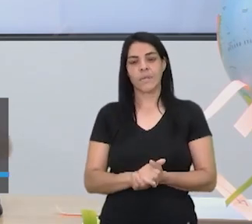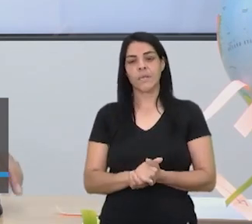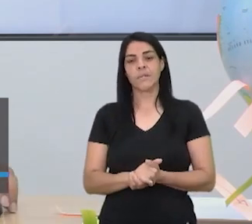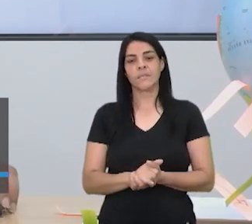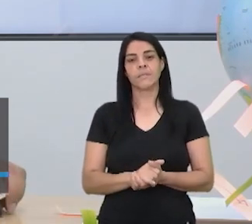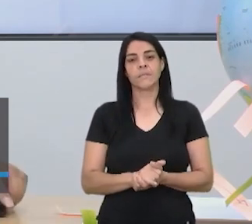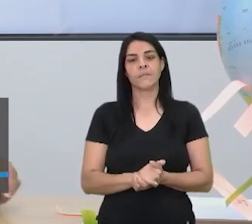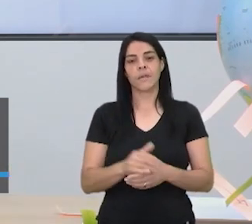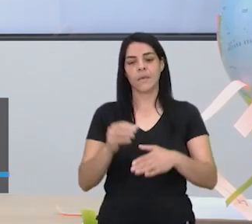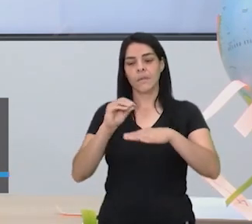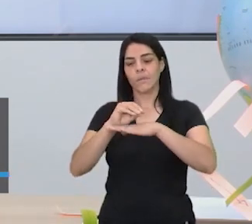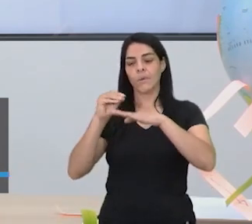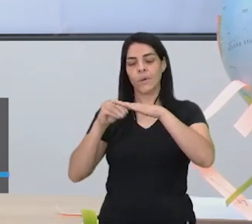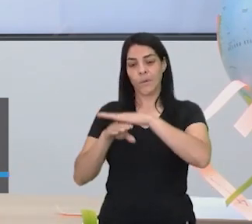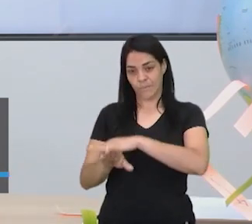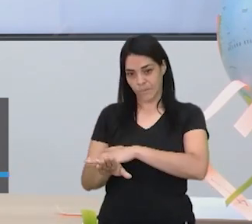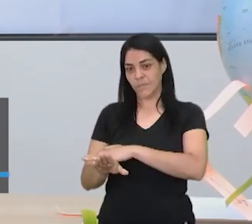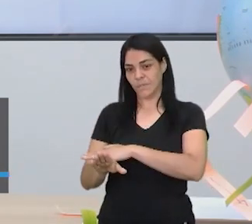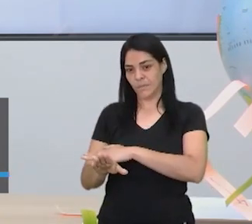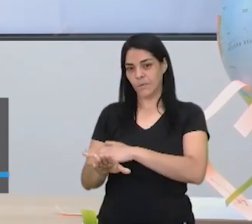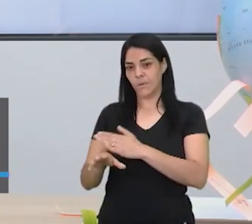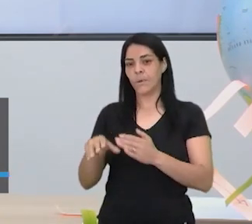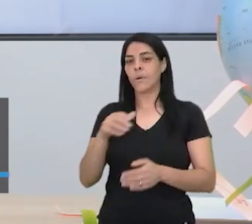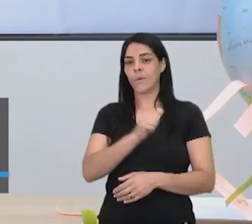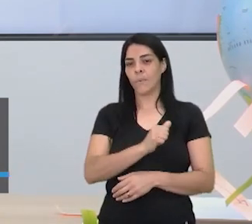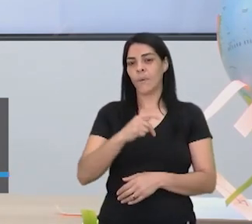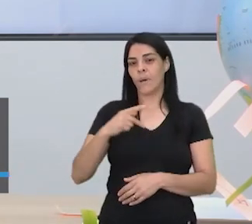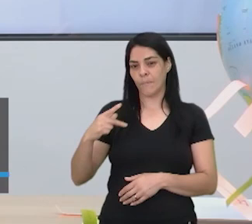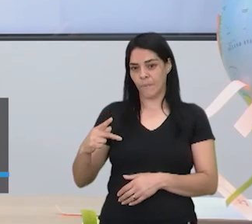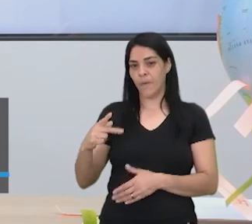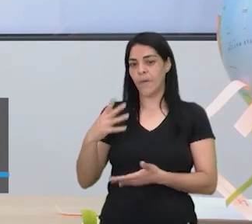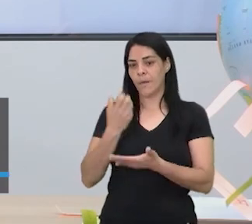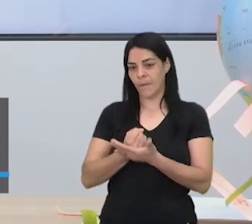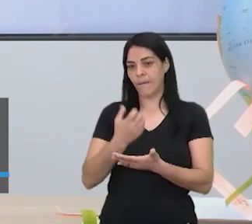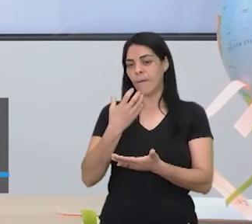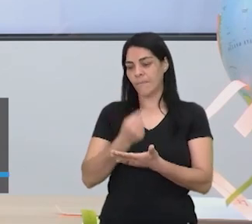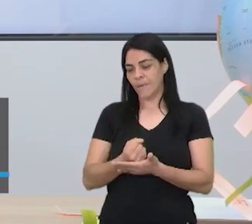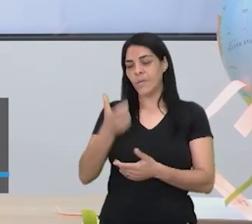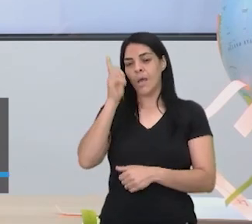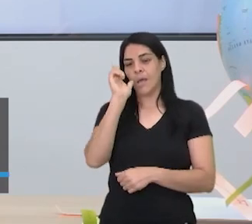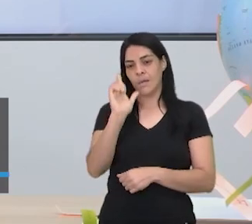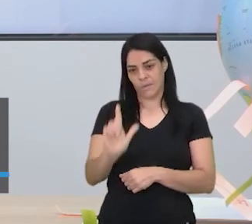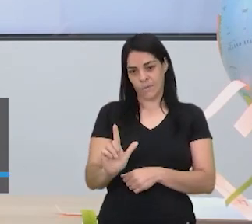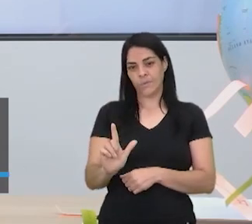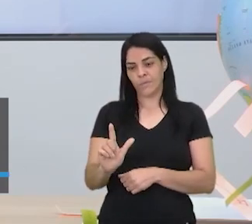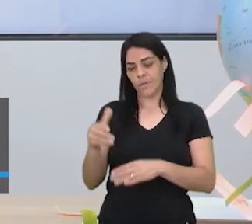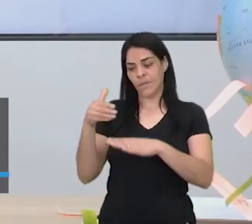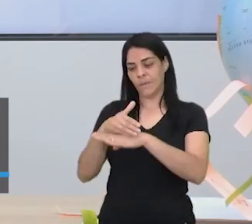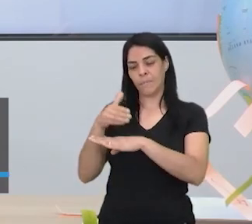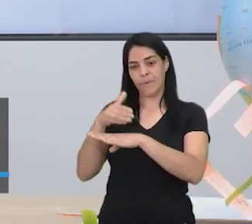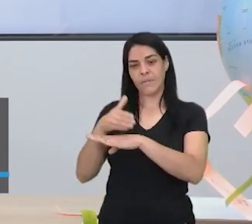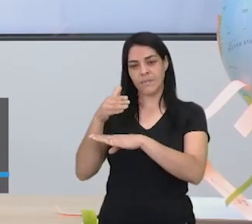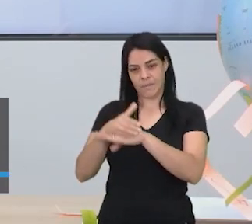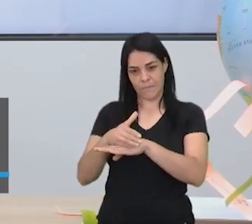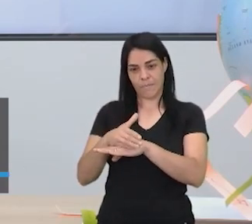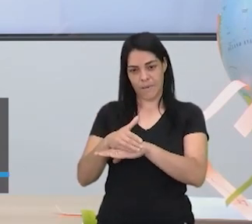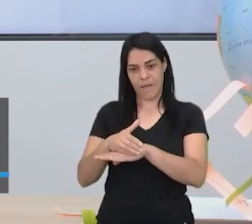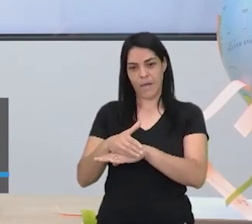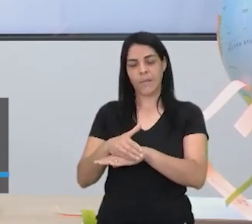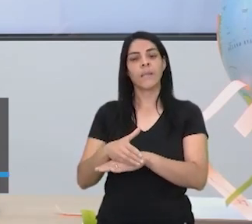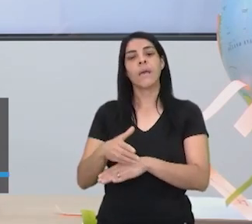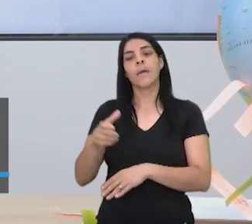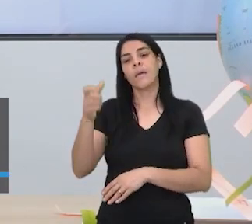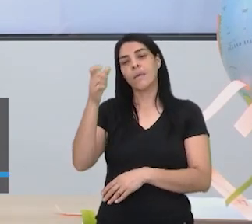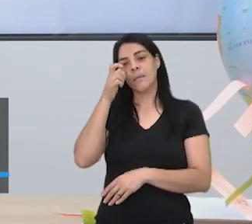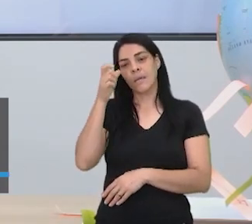nosso material, tá certo? Então, aí você baixa lá o PPT da aula e aí você consegue acessar aí, lógico que